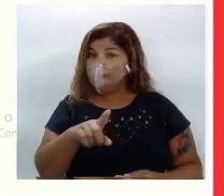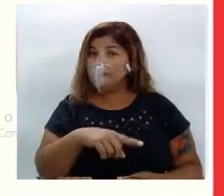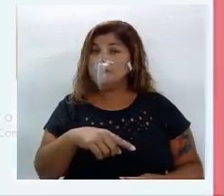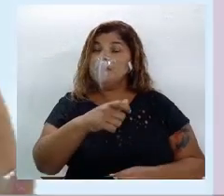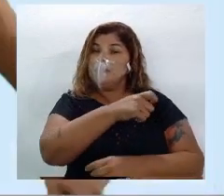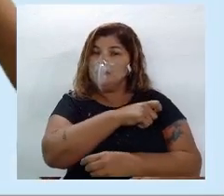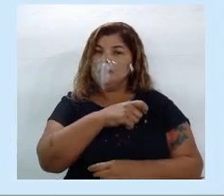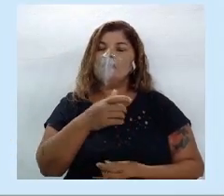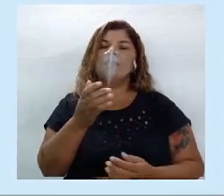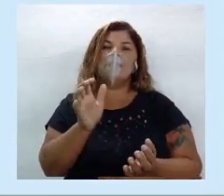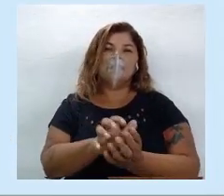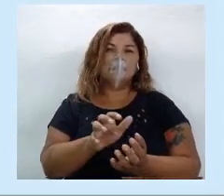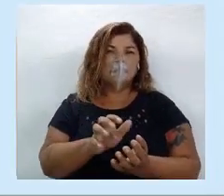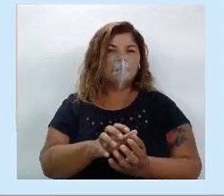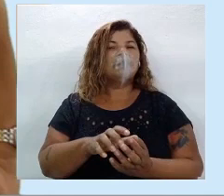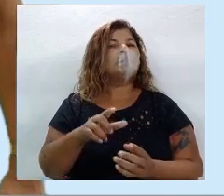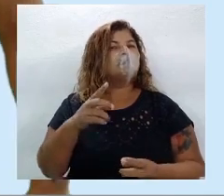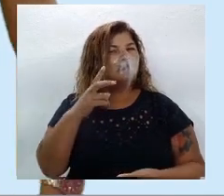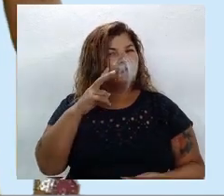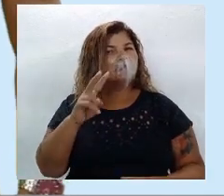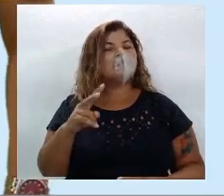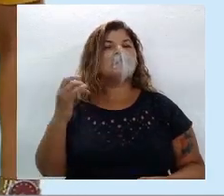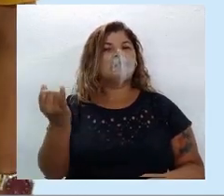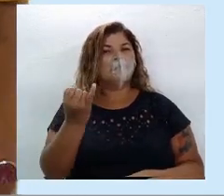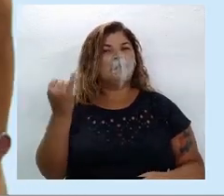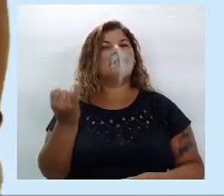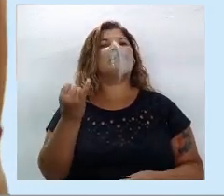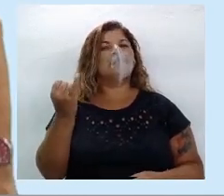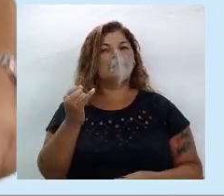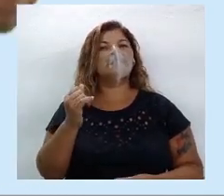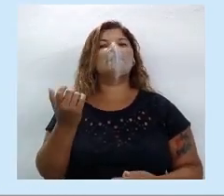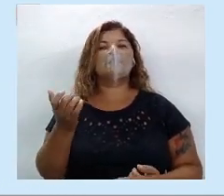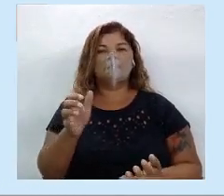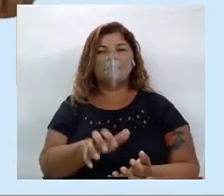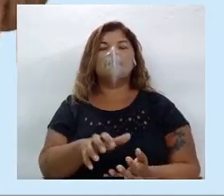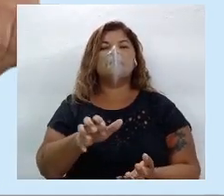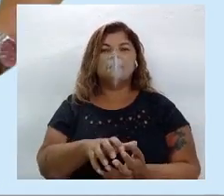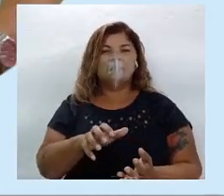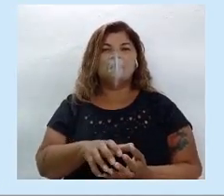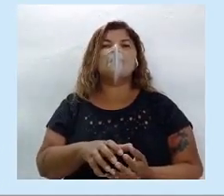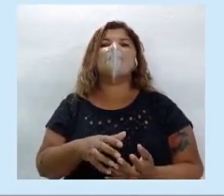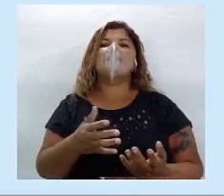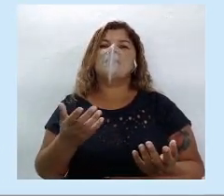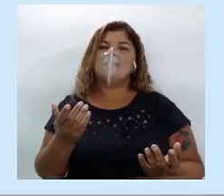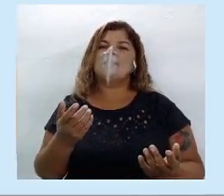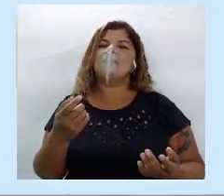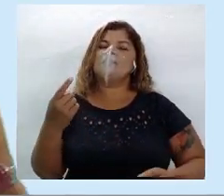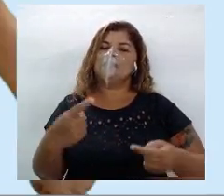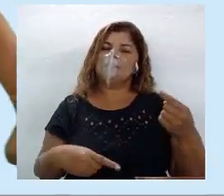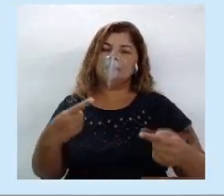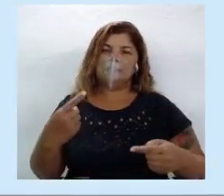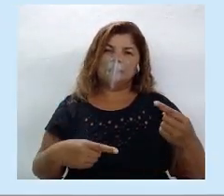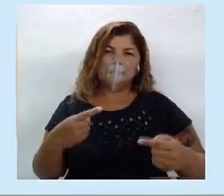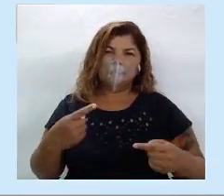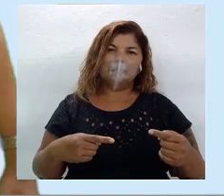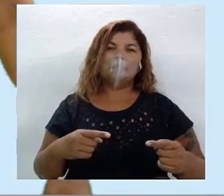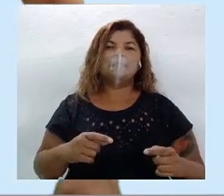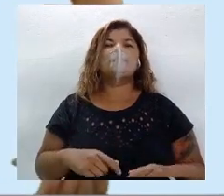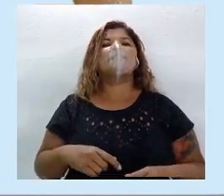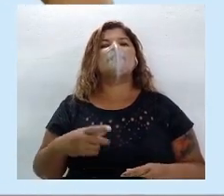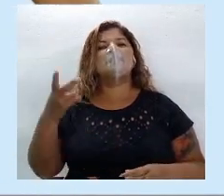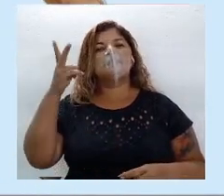pernambucano, veja aí o ponto importante do nosso estado. Olha aí, Pernambuco despontando no